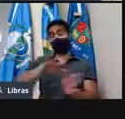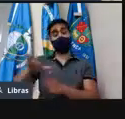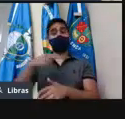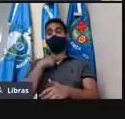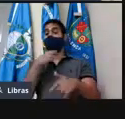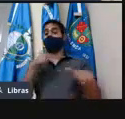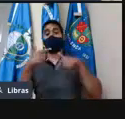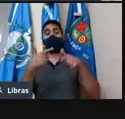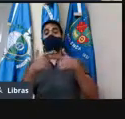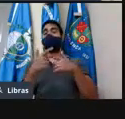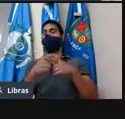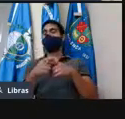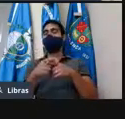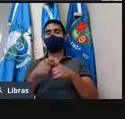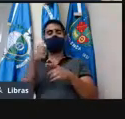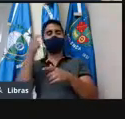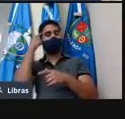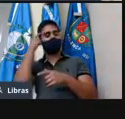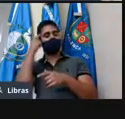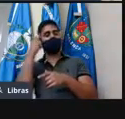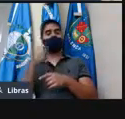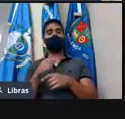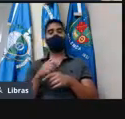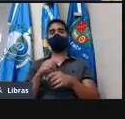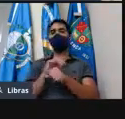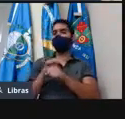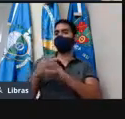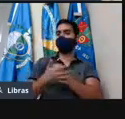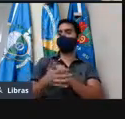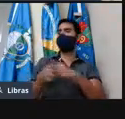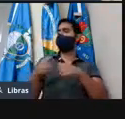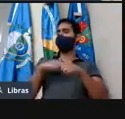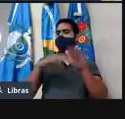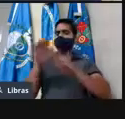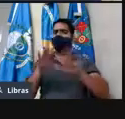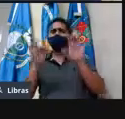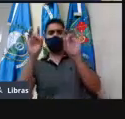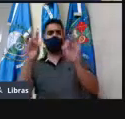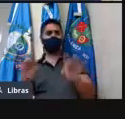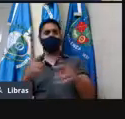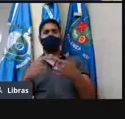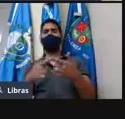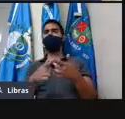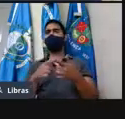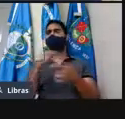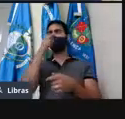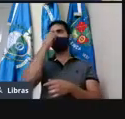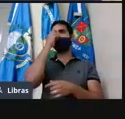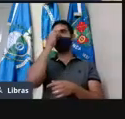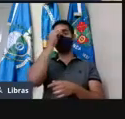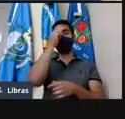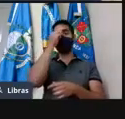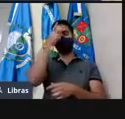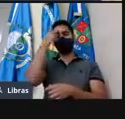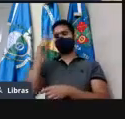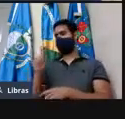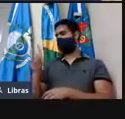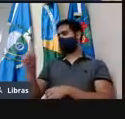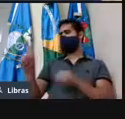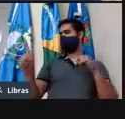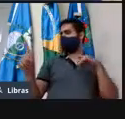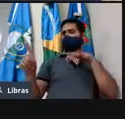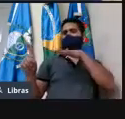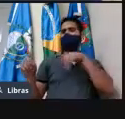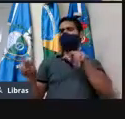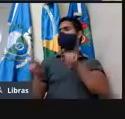seu trabalho. Então, nós temos que ter um cuidado especial, pois, além deles estarem expostos, eles podem